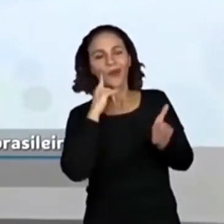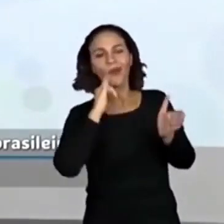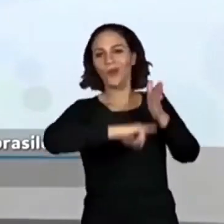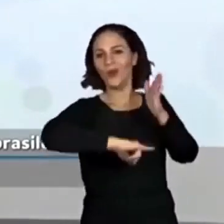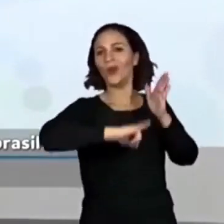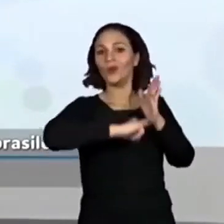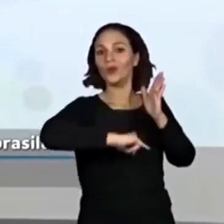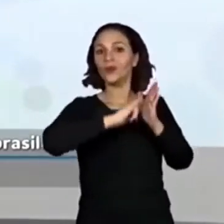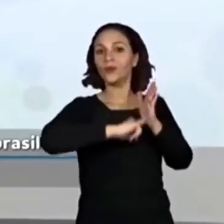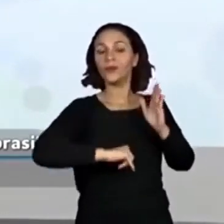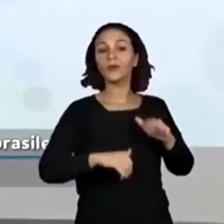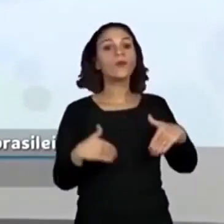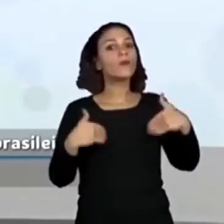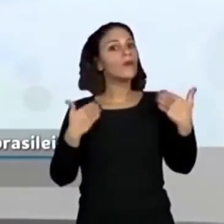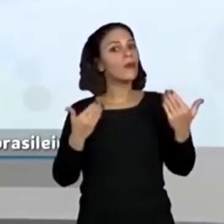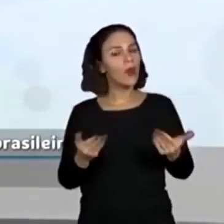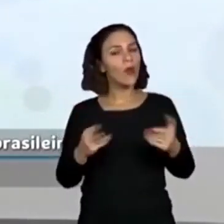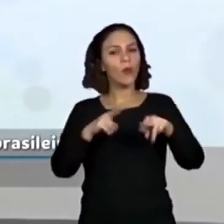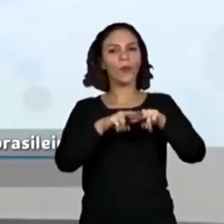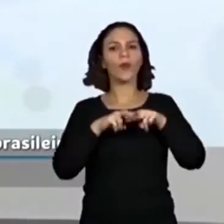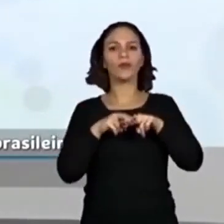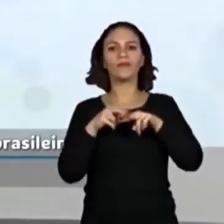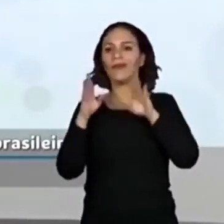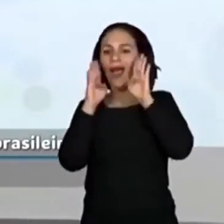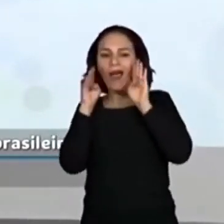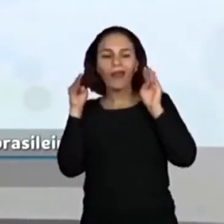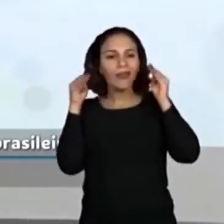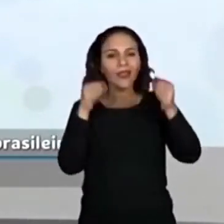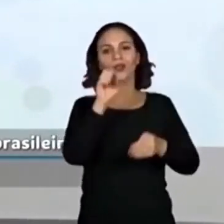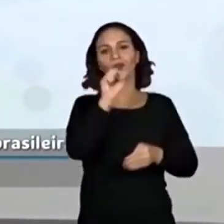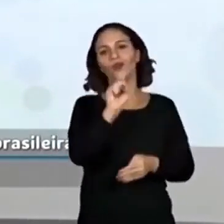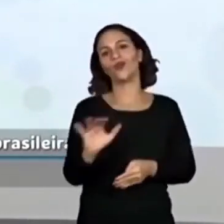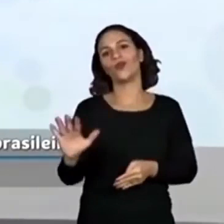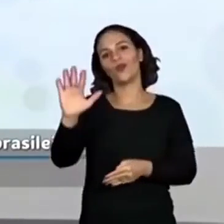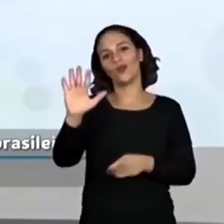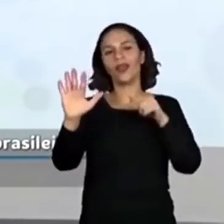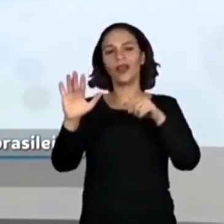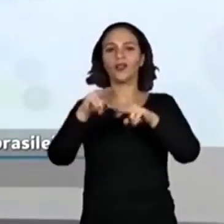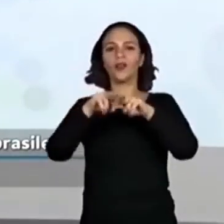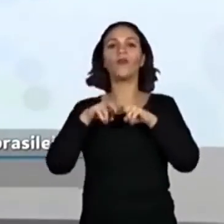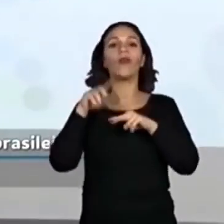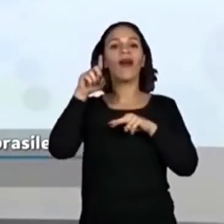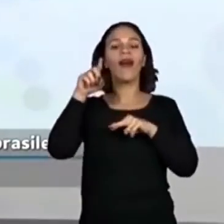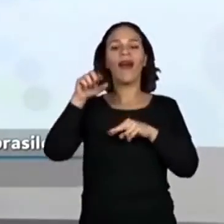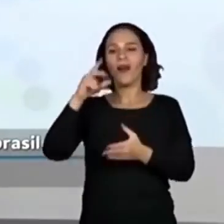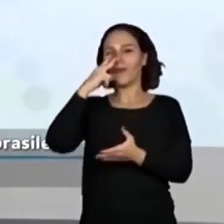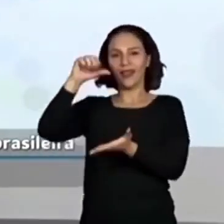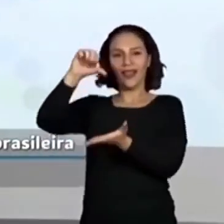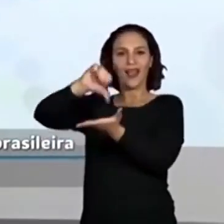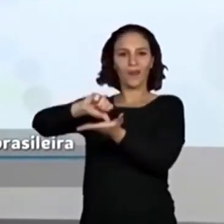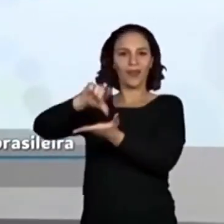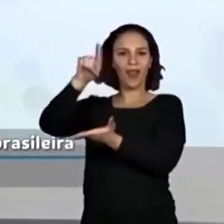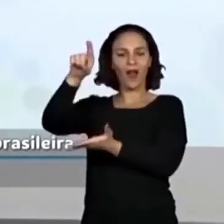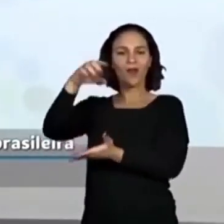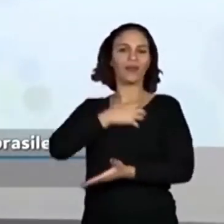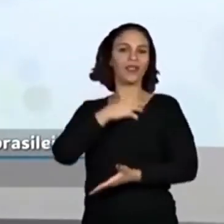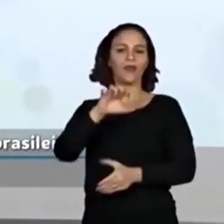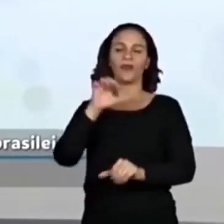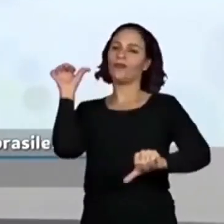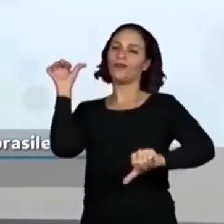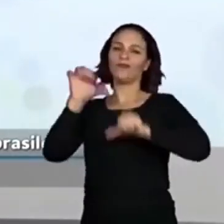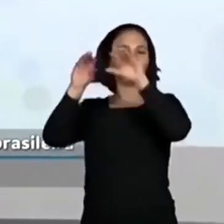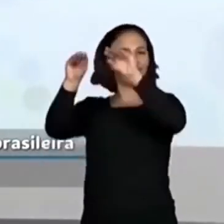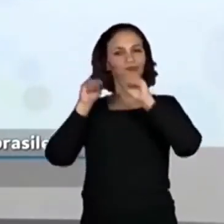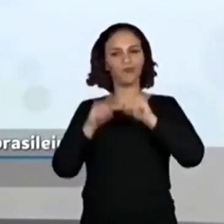Então, isso trouxe atenção para a região sudeste também, a partir dessa mudança da capital federal. E o café,